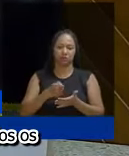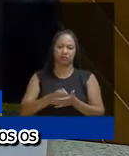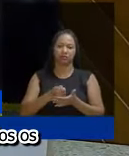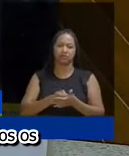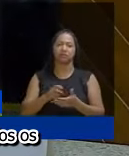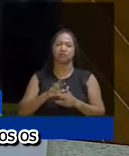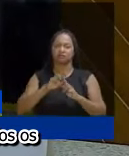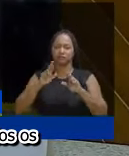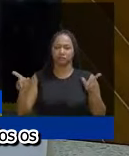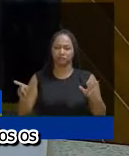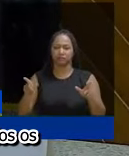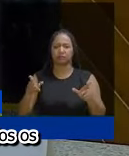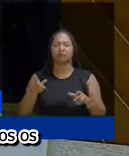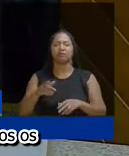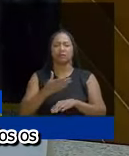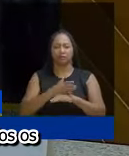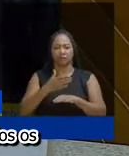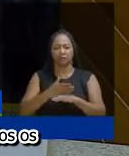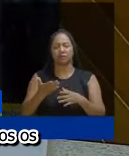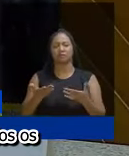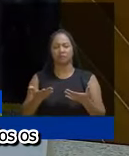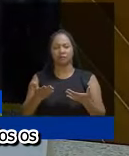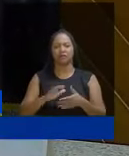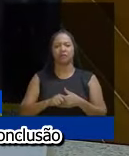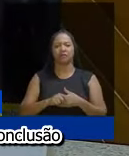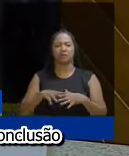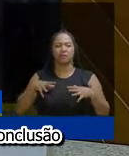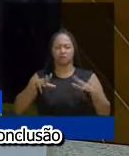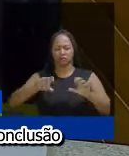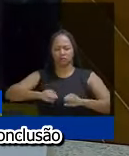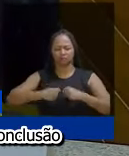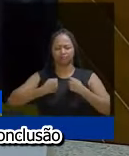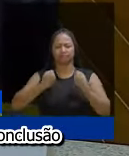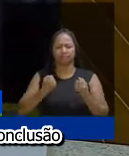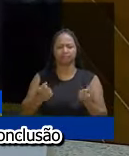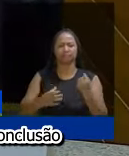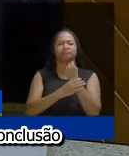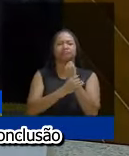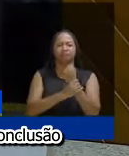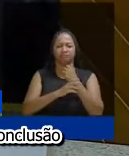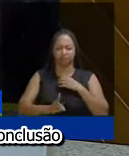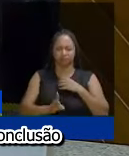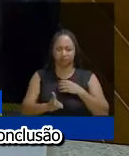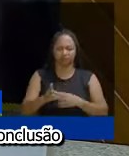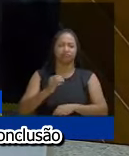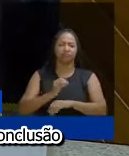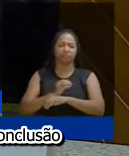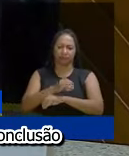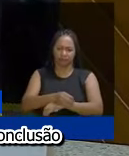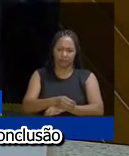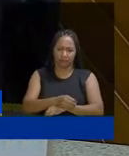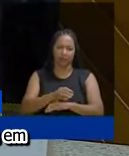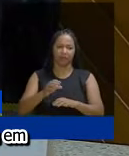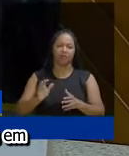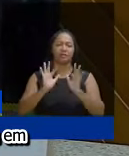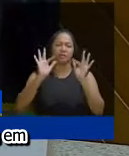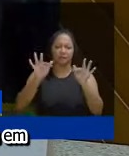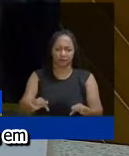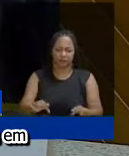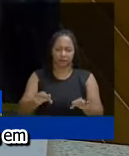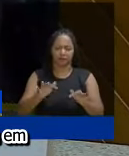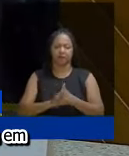conduta diversa da praticada, ou seja, envidar todos os esforços para garantir a continuidade das obras e a conclusão da ação